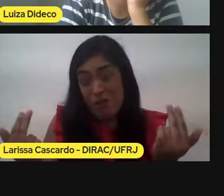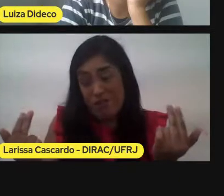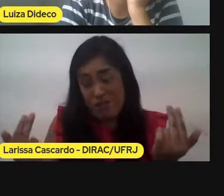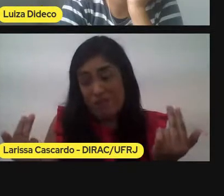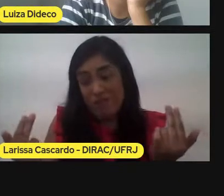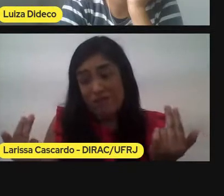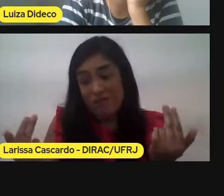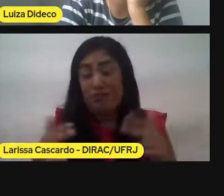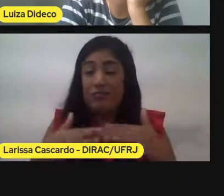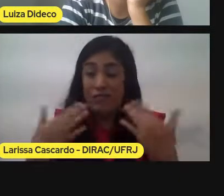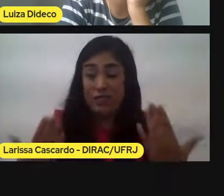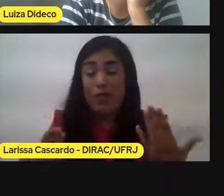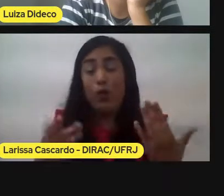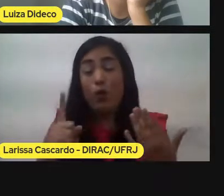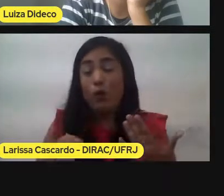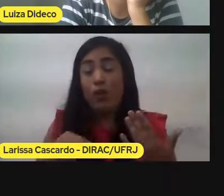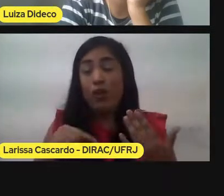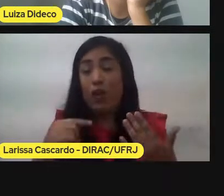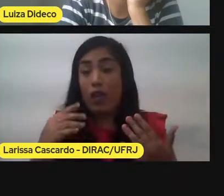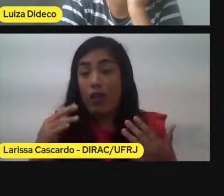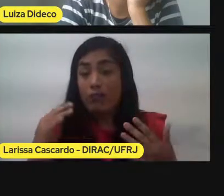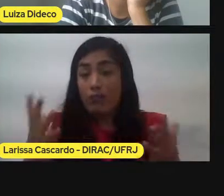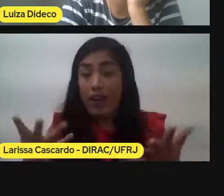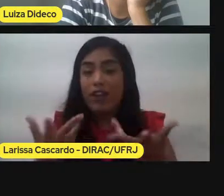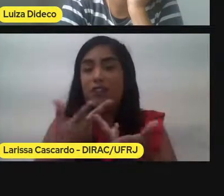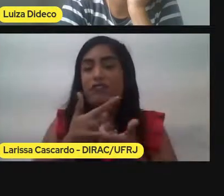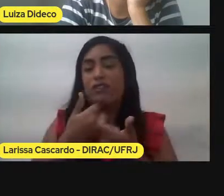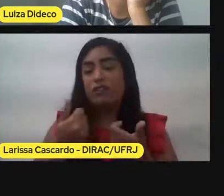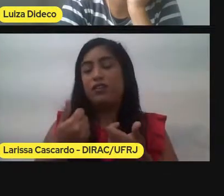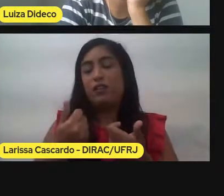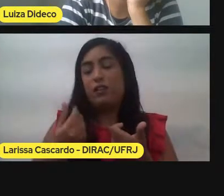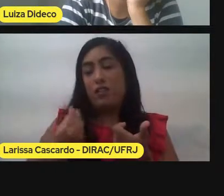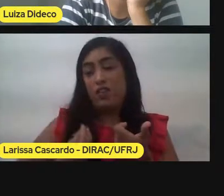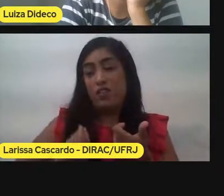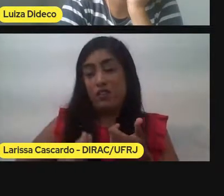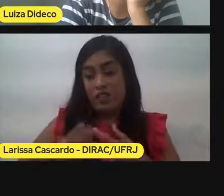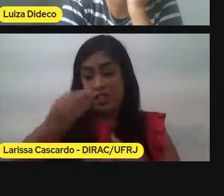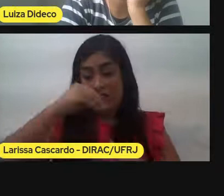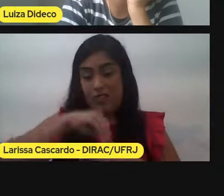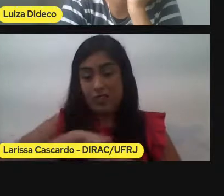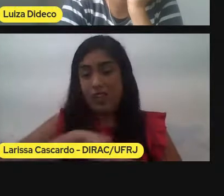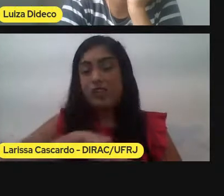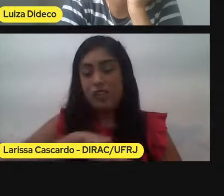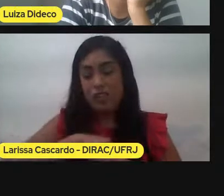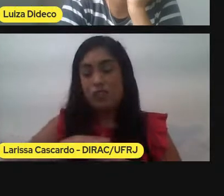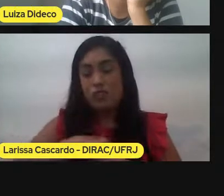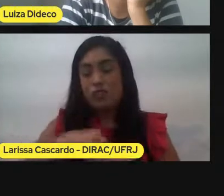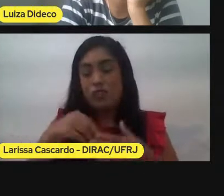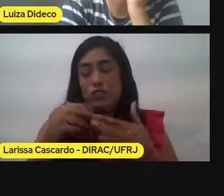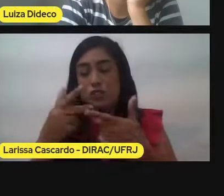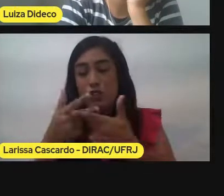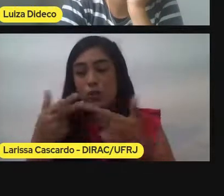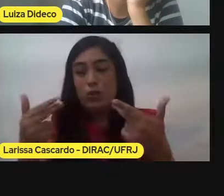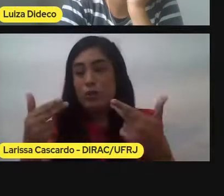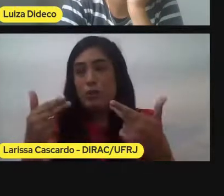natural da vida interna, com as suas índias naturais e os seus países incógnitos, e a